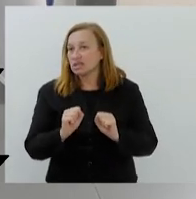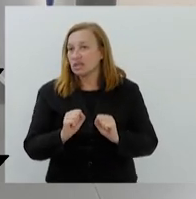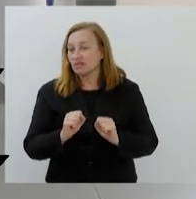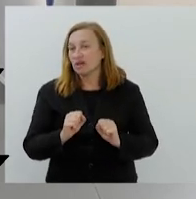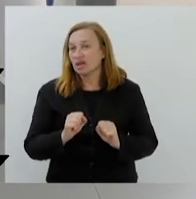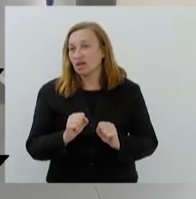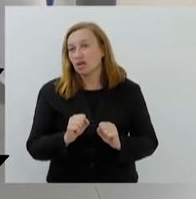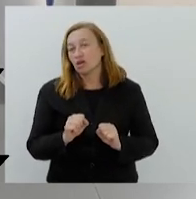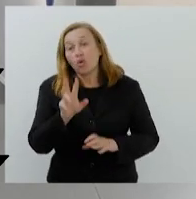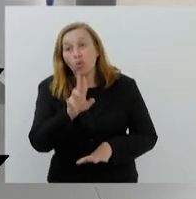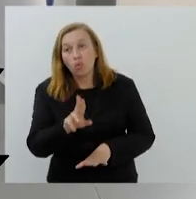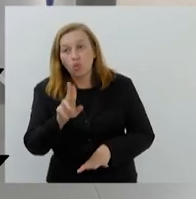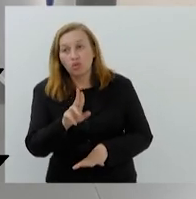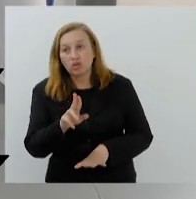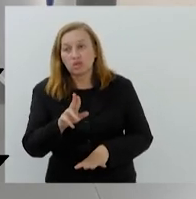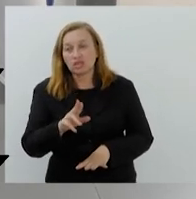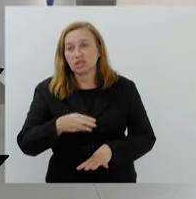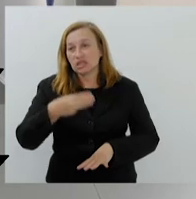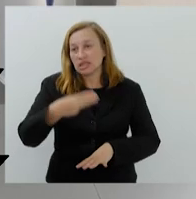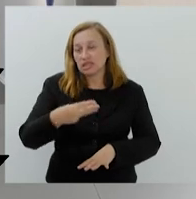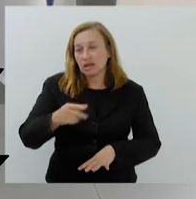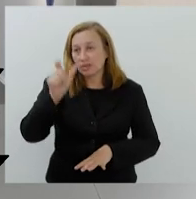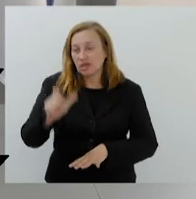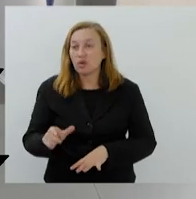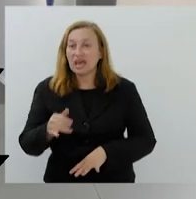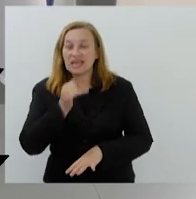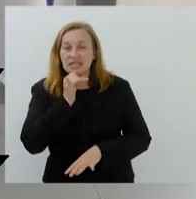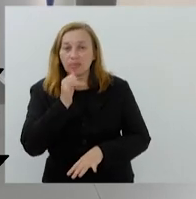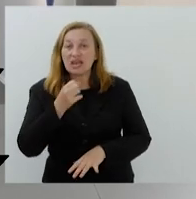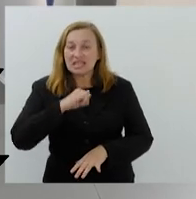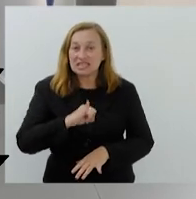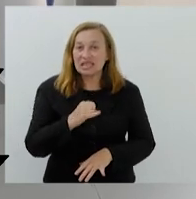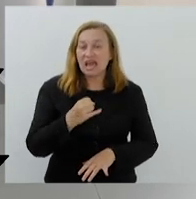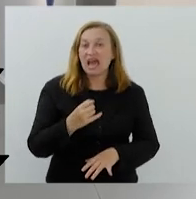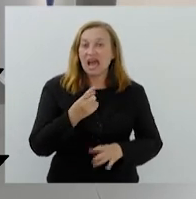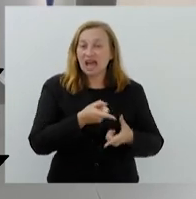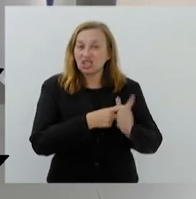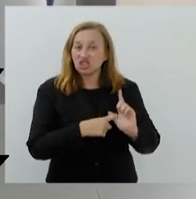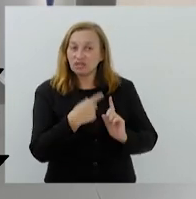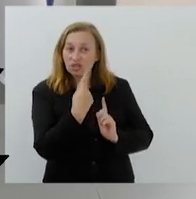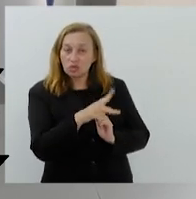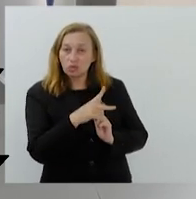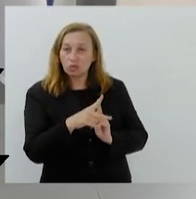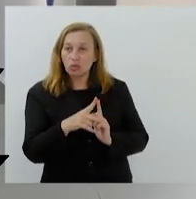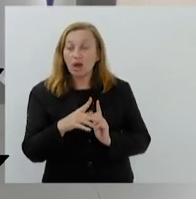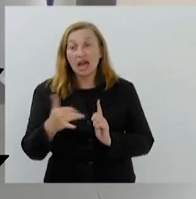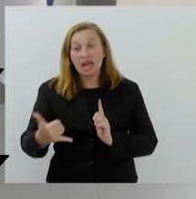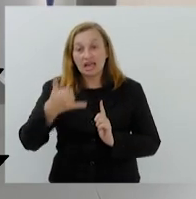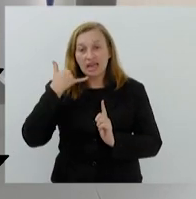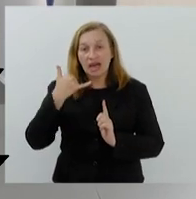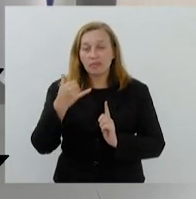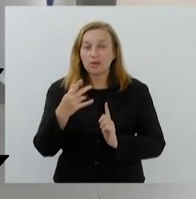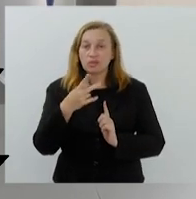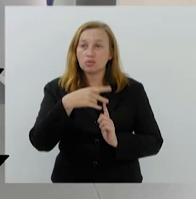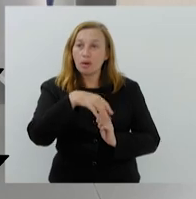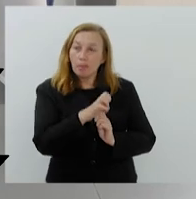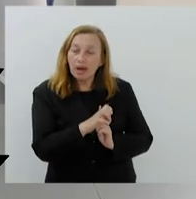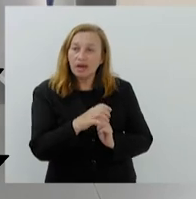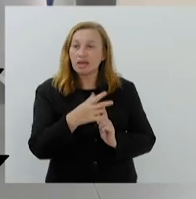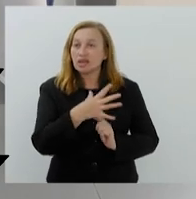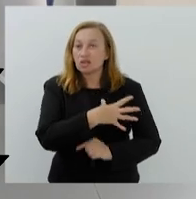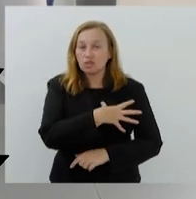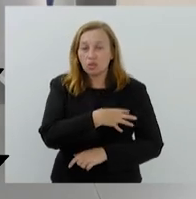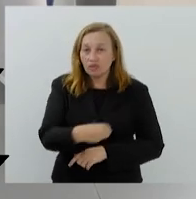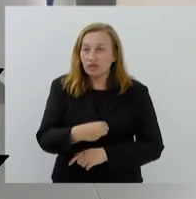terceiros. Se a dívida é sua e eu sou o seu credor, eu ligo para a sua família, para a sua mãe, para o seu marido, para a sua